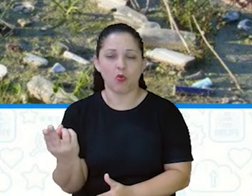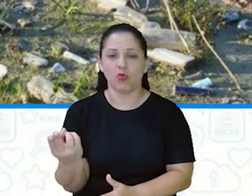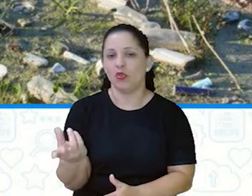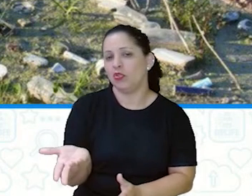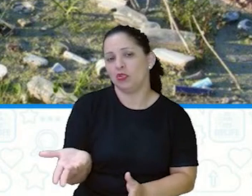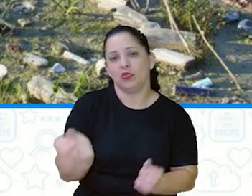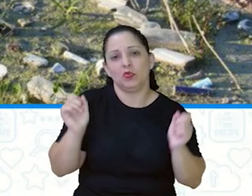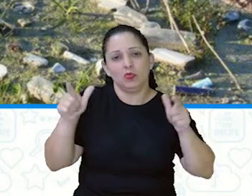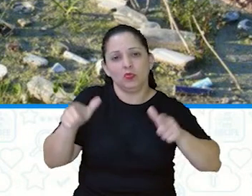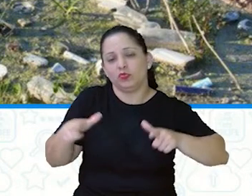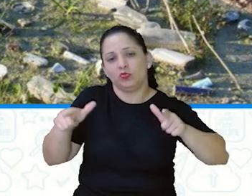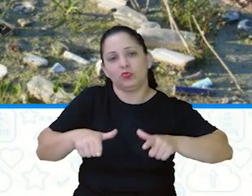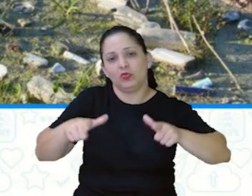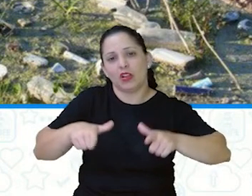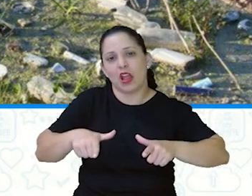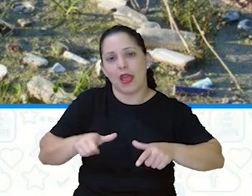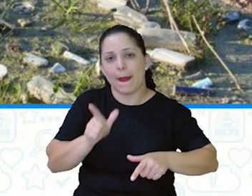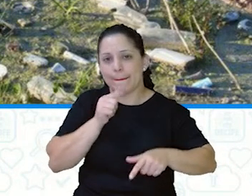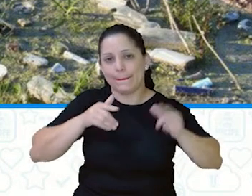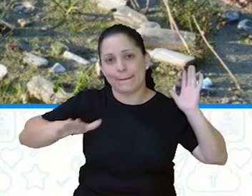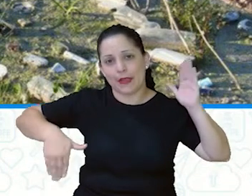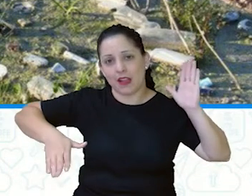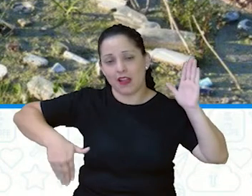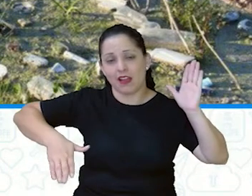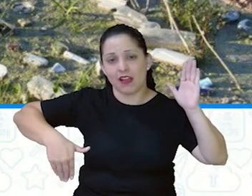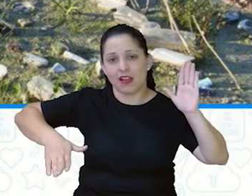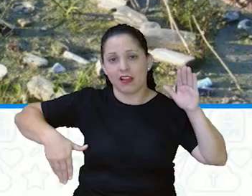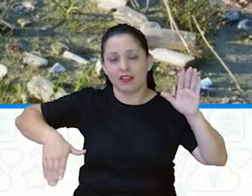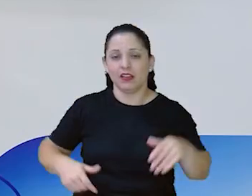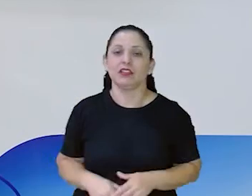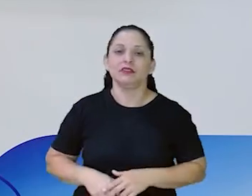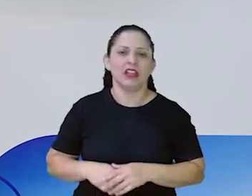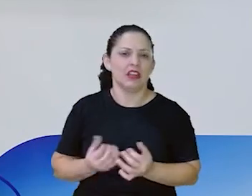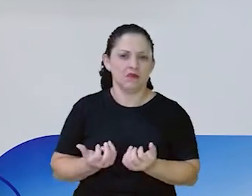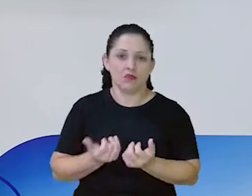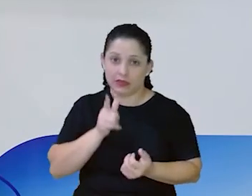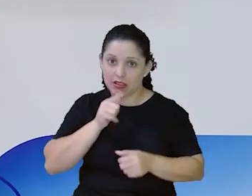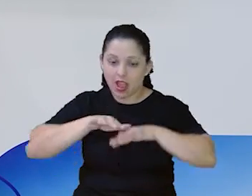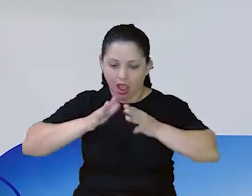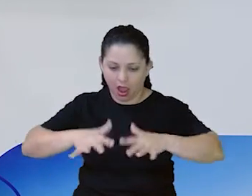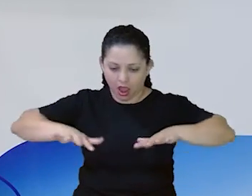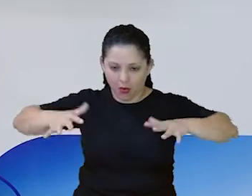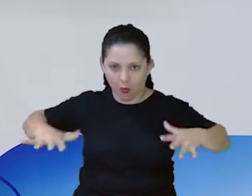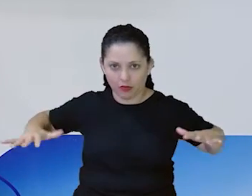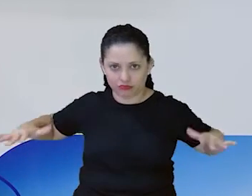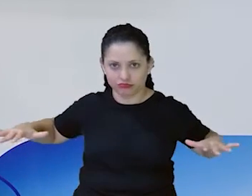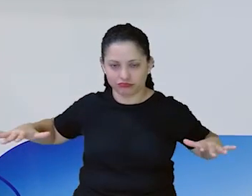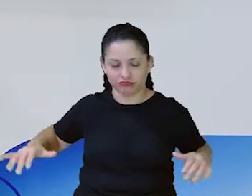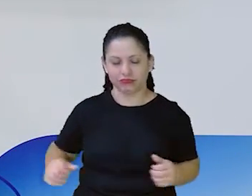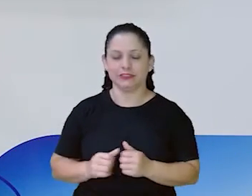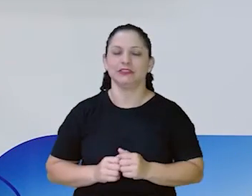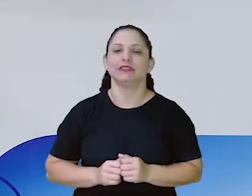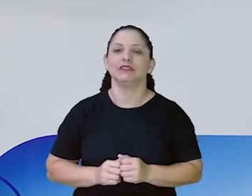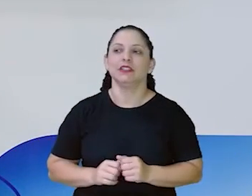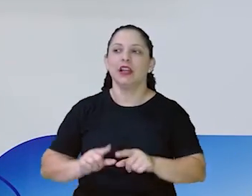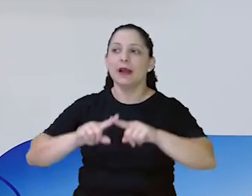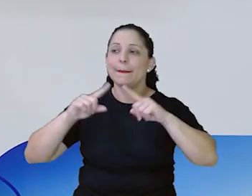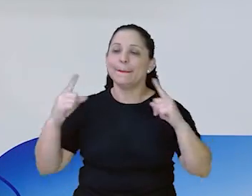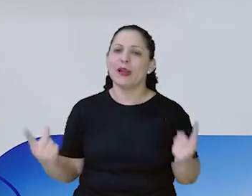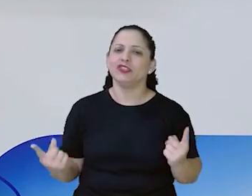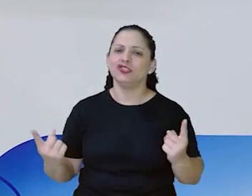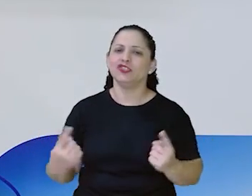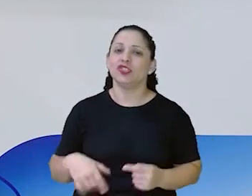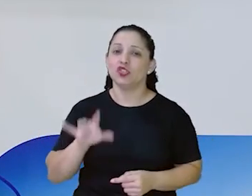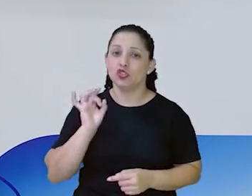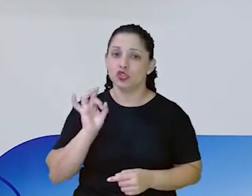nós estamos aí, poderia ser a praia, poderia ser um mangue, tem água ali. Está da natureza. Mas eu não só